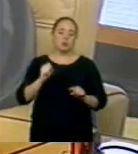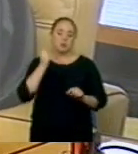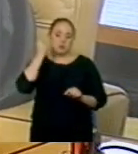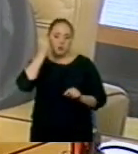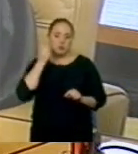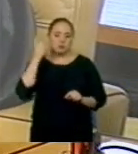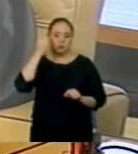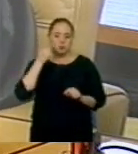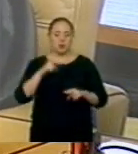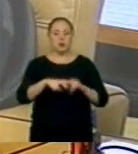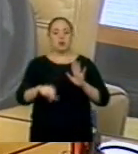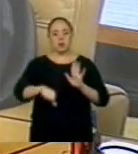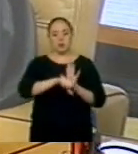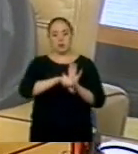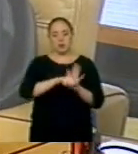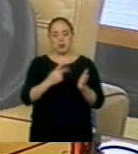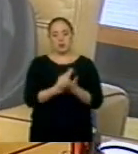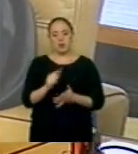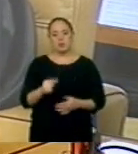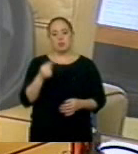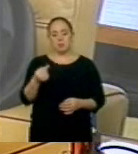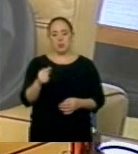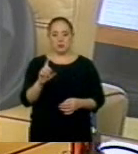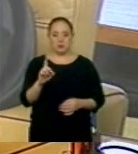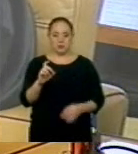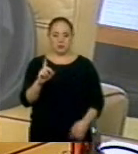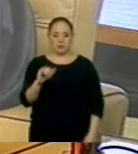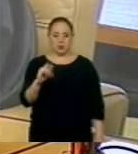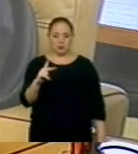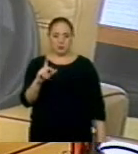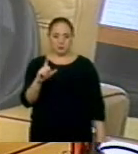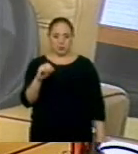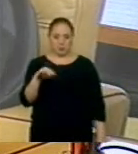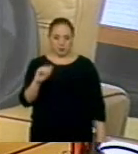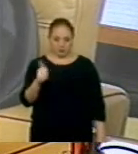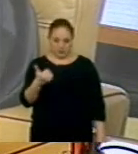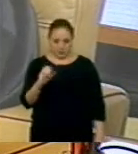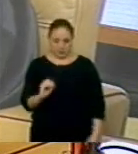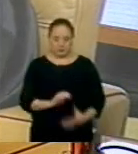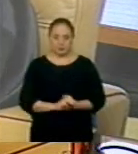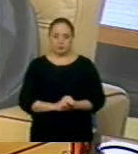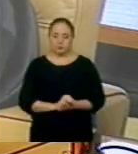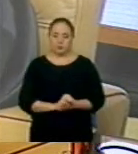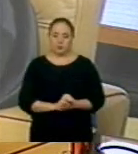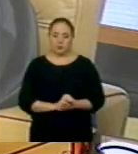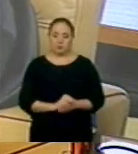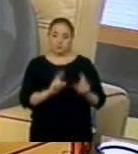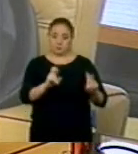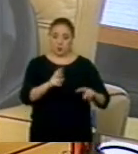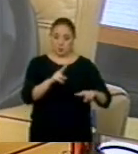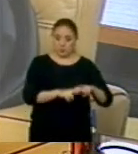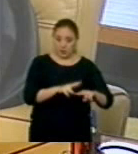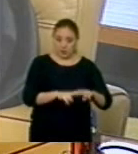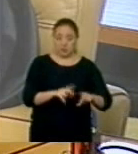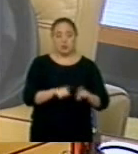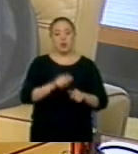por crime ocorrido após a diplomação. A última palavra sobre a prisão e a avaliação a respeito